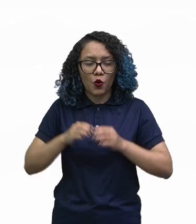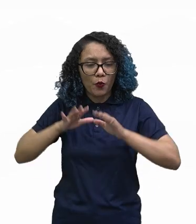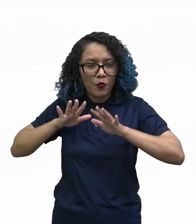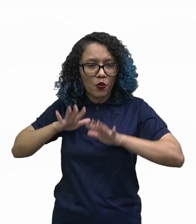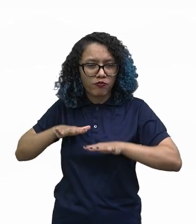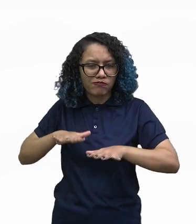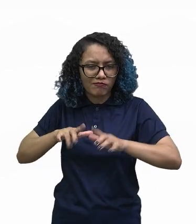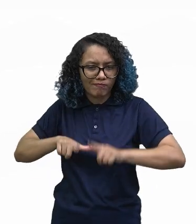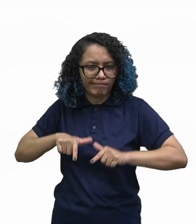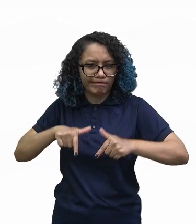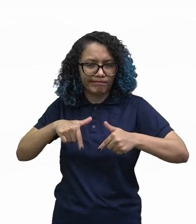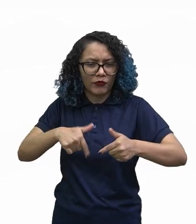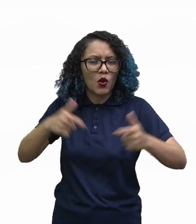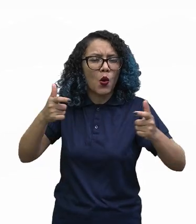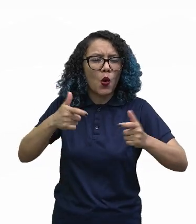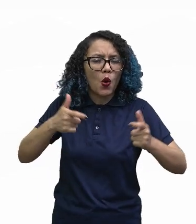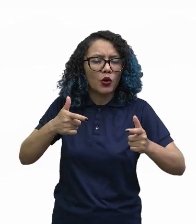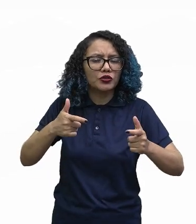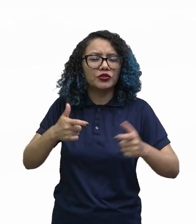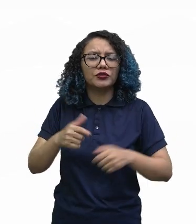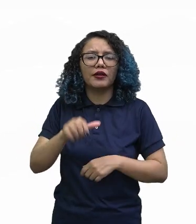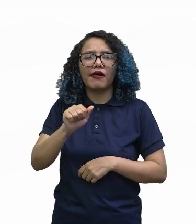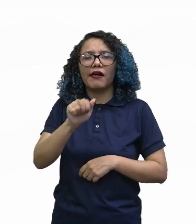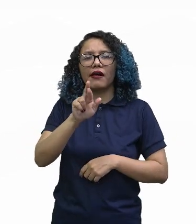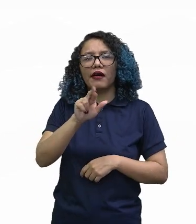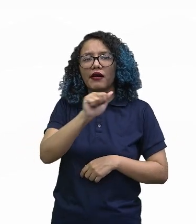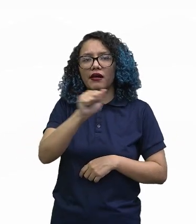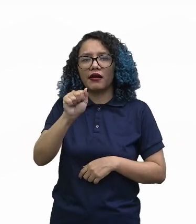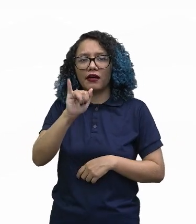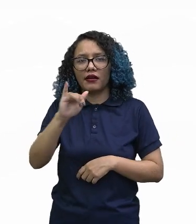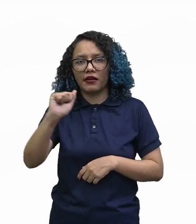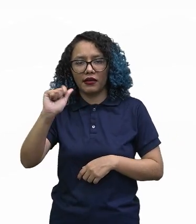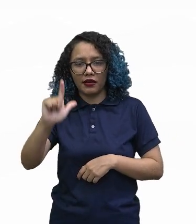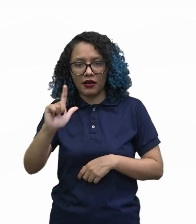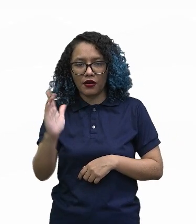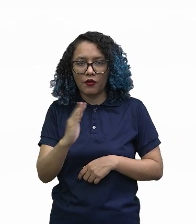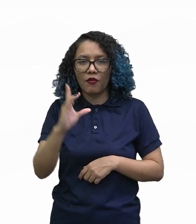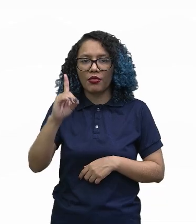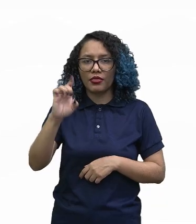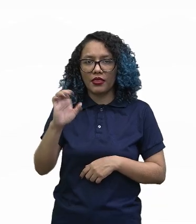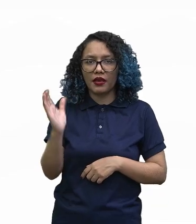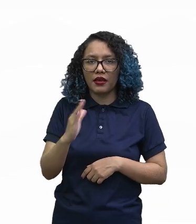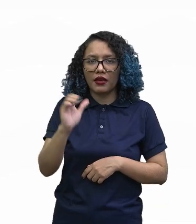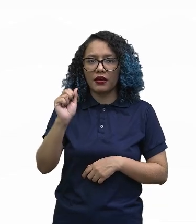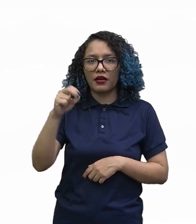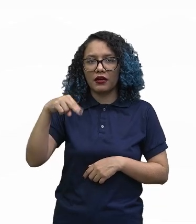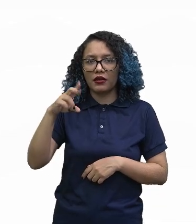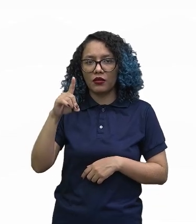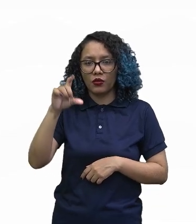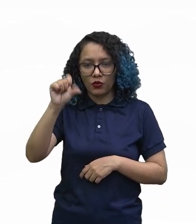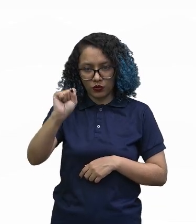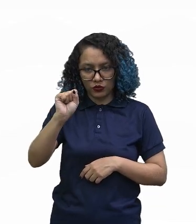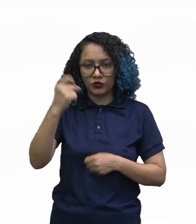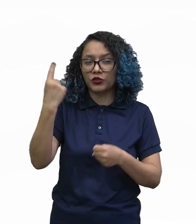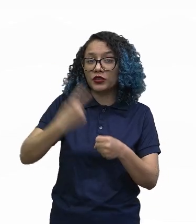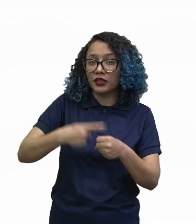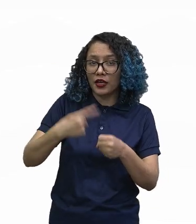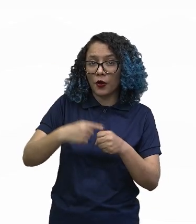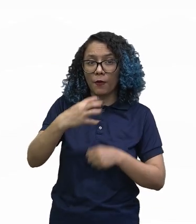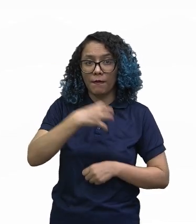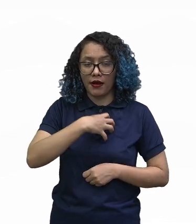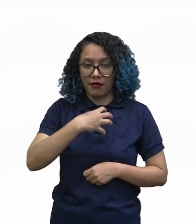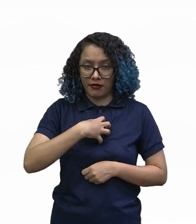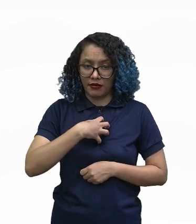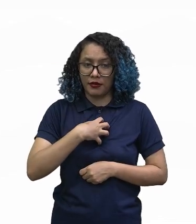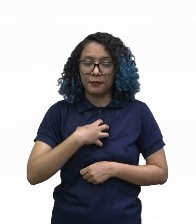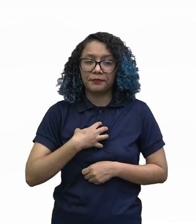de Canudos, especificamente no interior da Bahia. As suas causas estavam atreladas